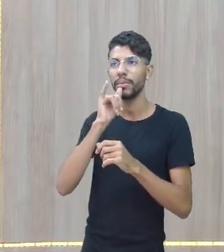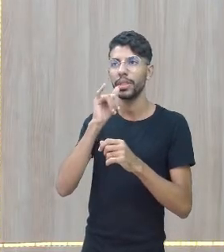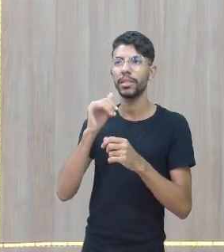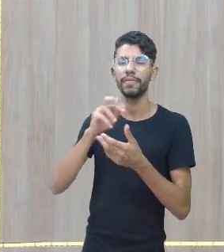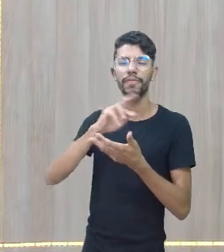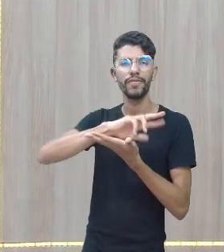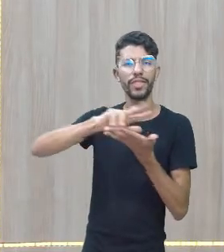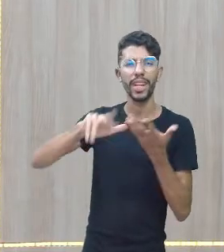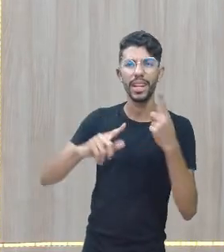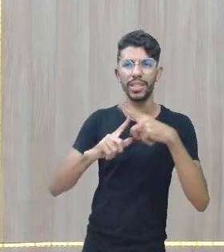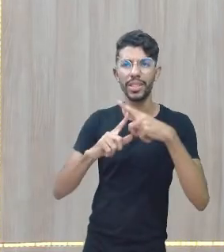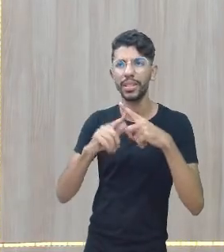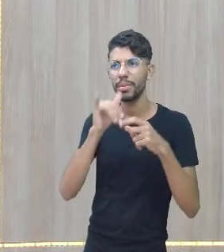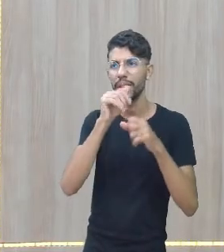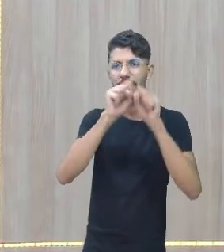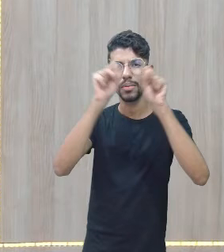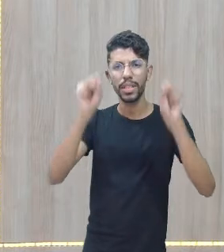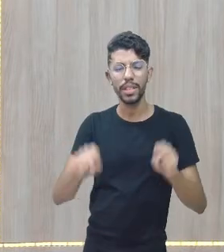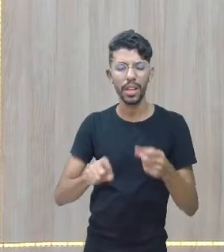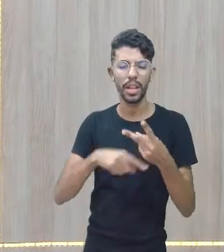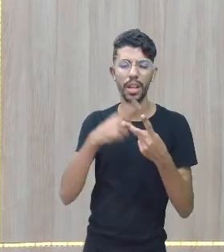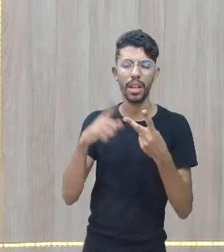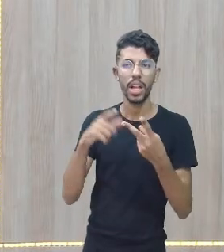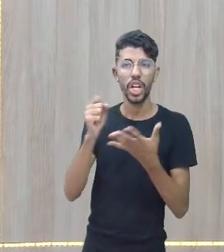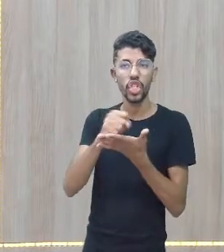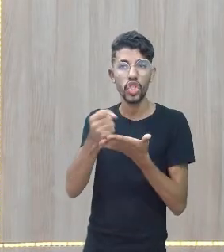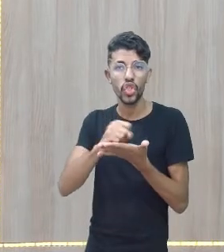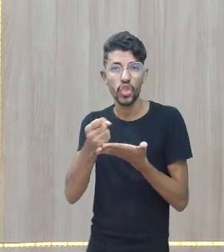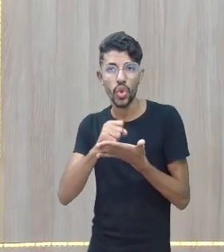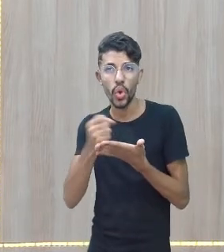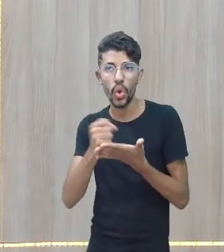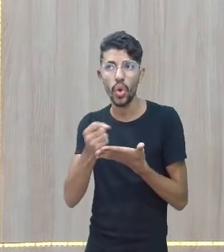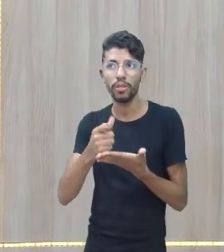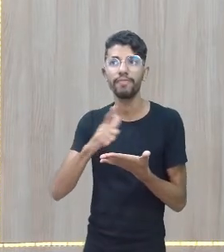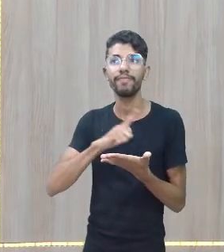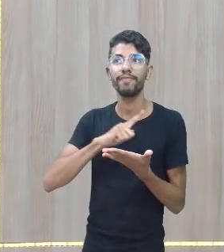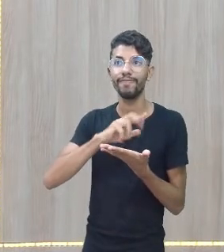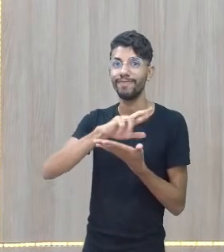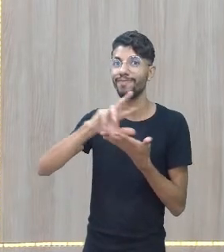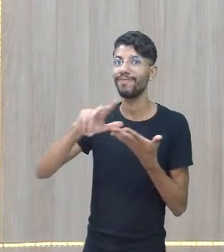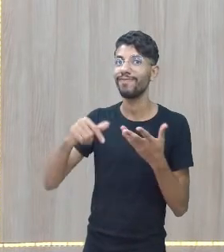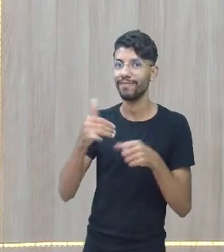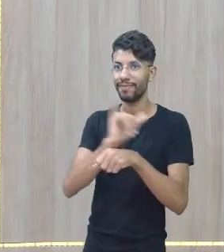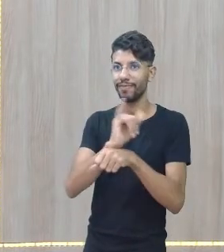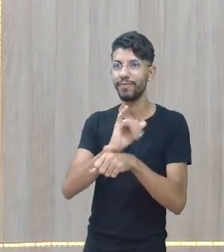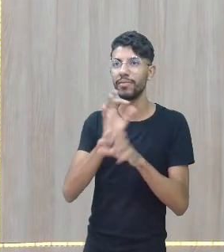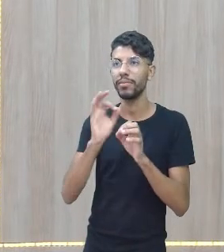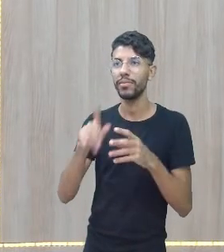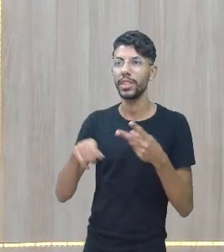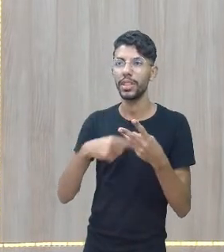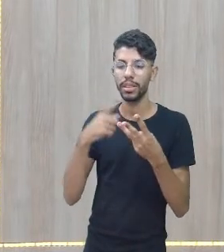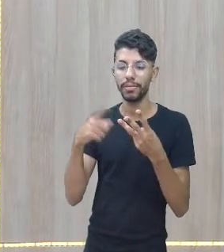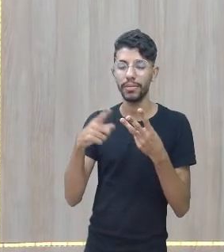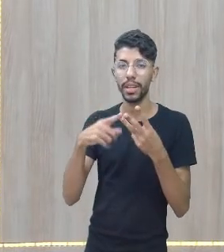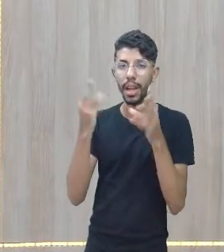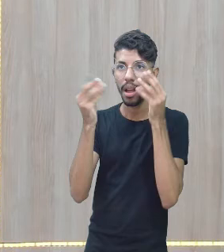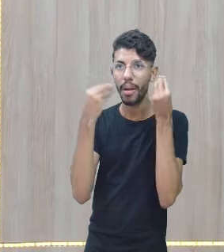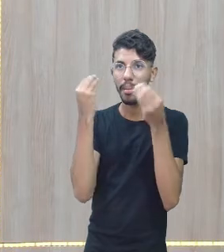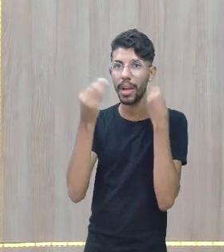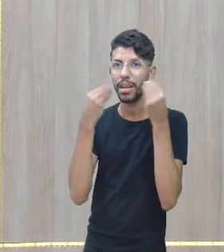software, de games até, a gente tem aí os gamers bem fortes no YouTube, e os tutoriais de